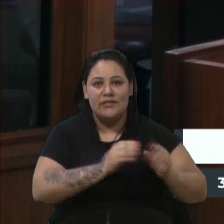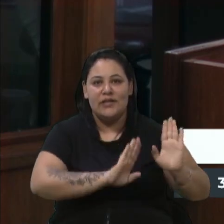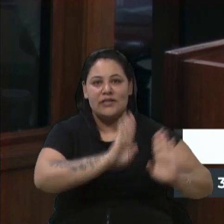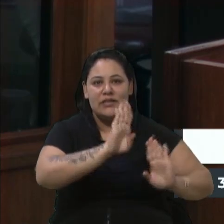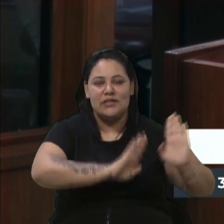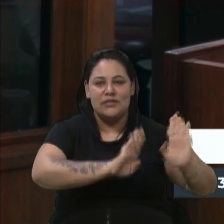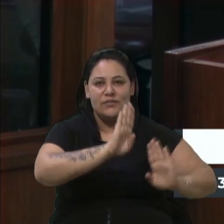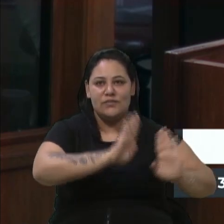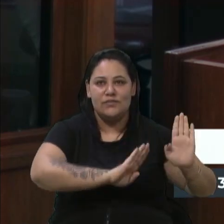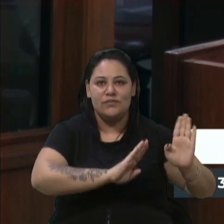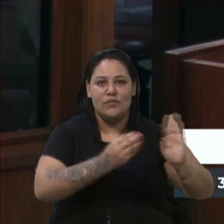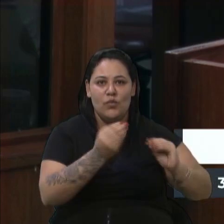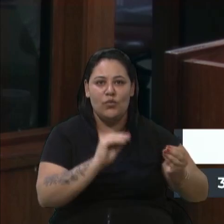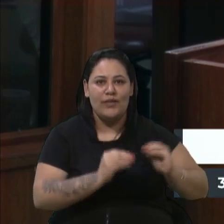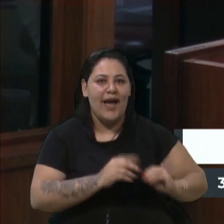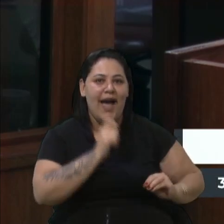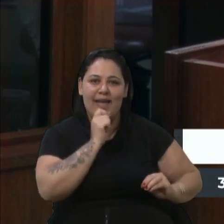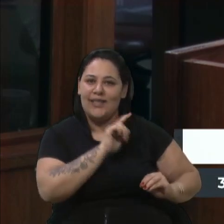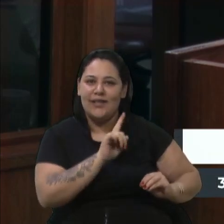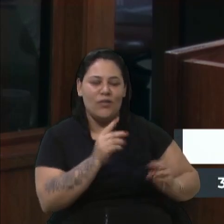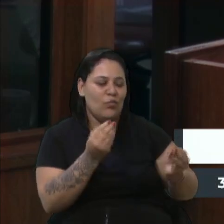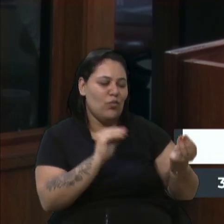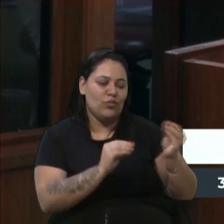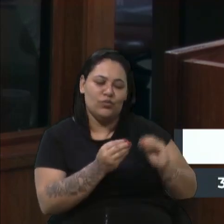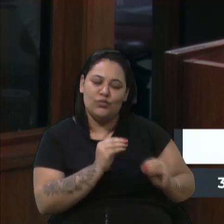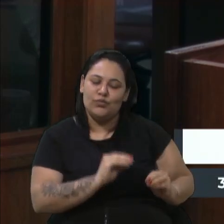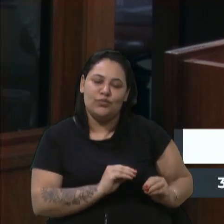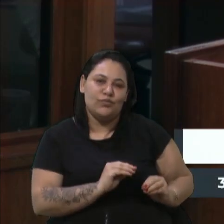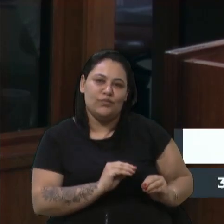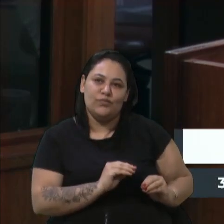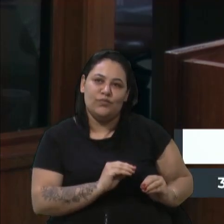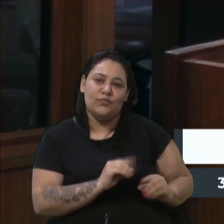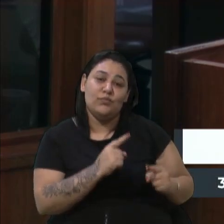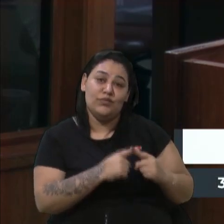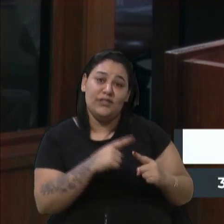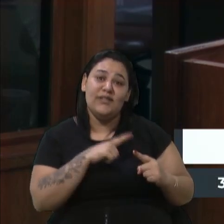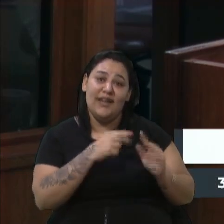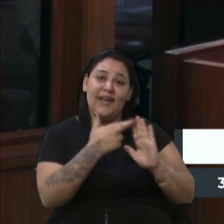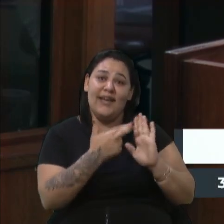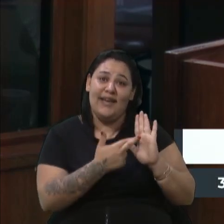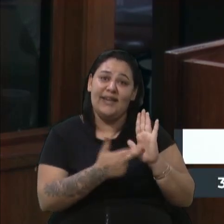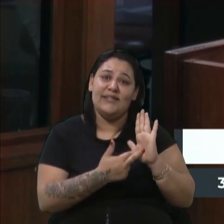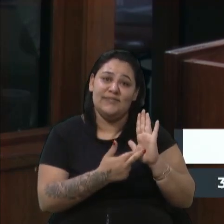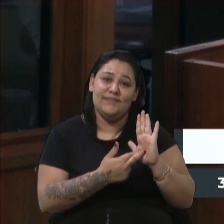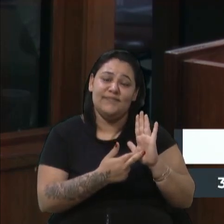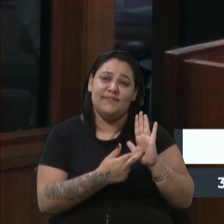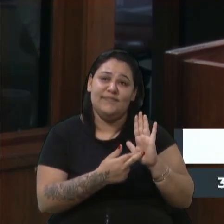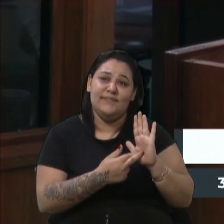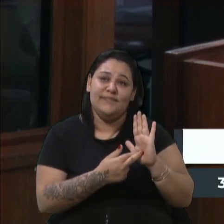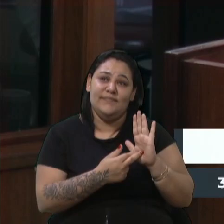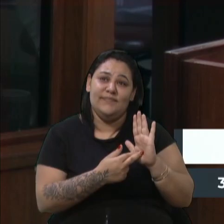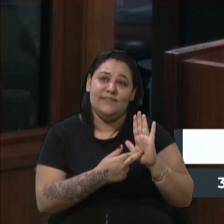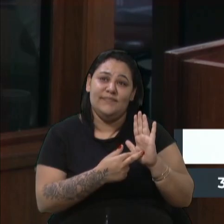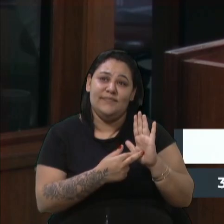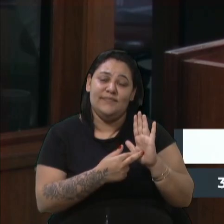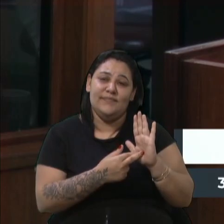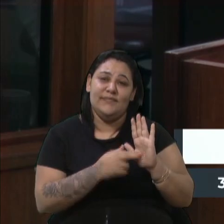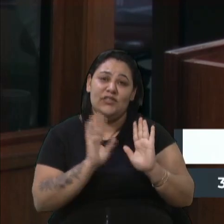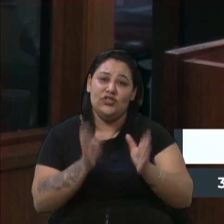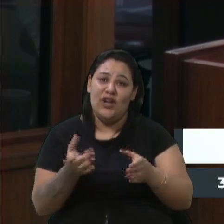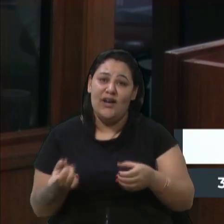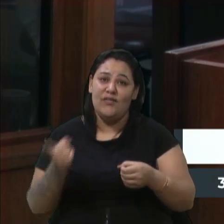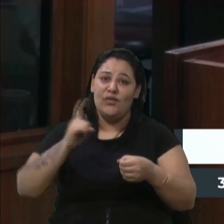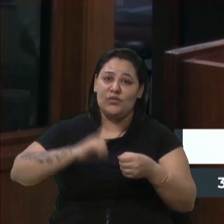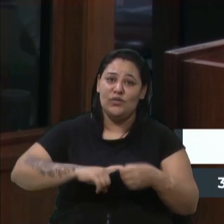castramóvel não montou ele como deveria, porque tem regras para isso, né? Já voltou o castramóvel